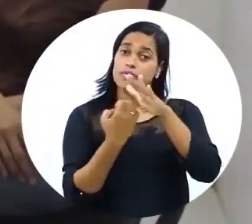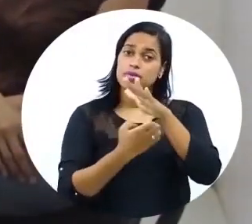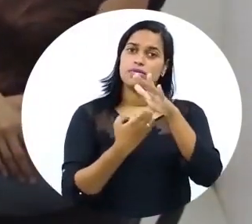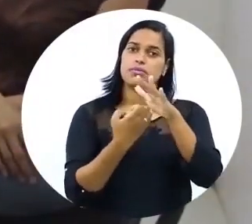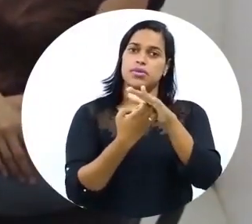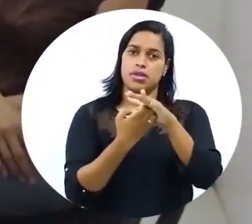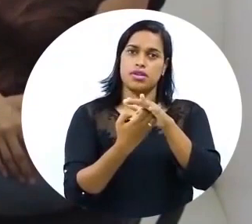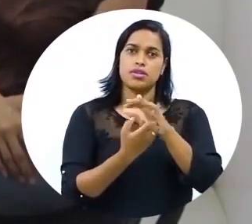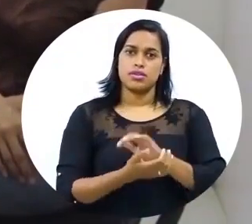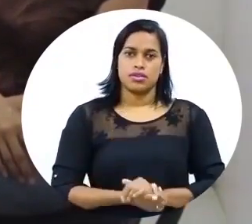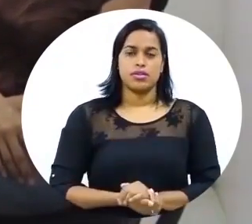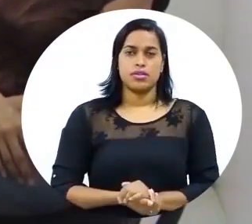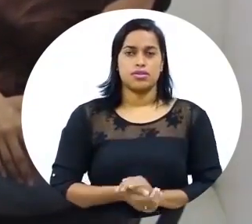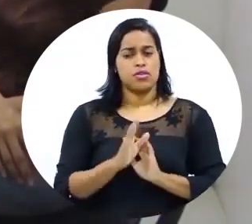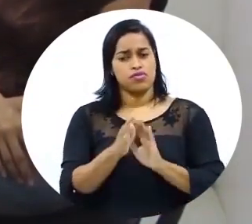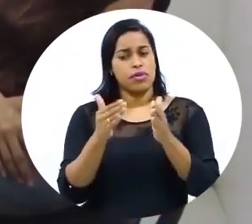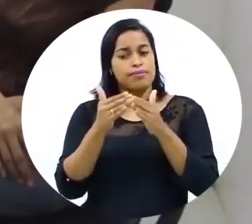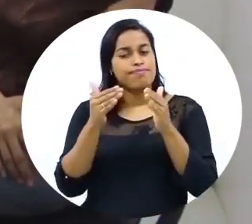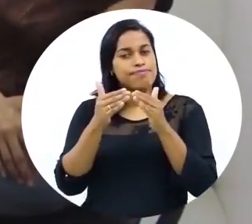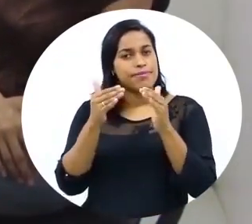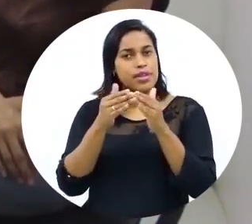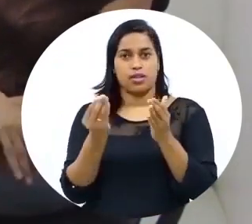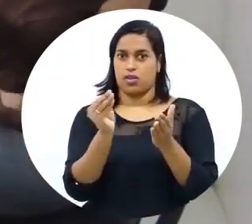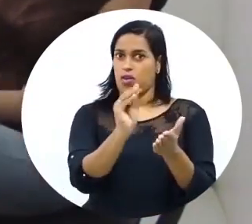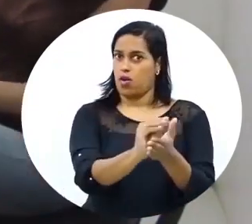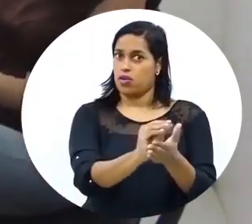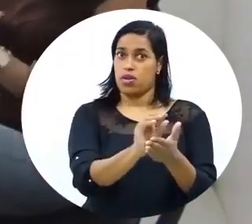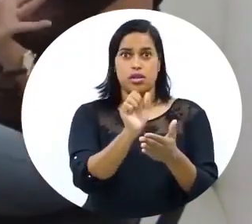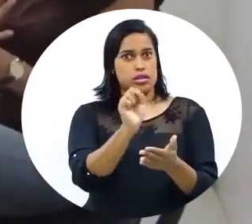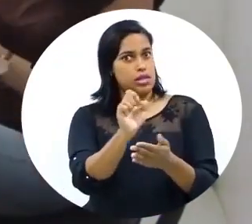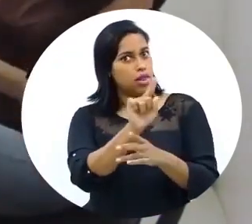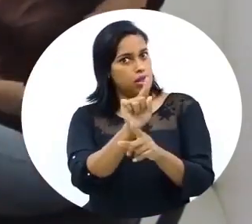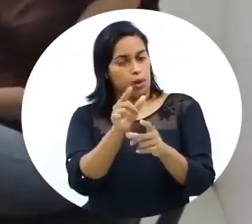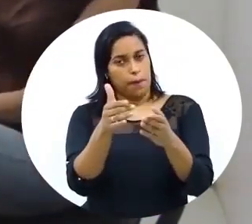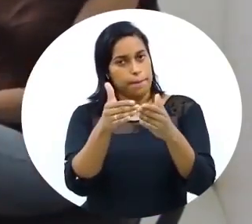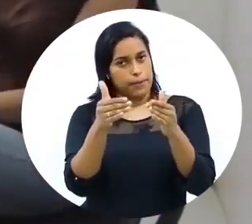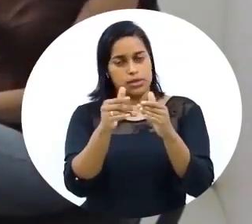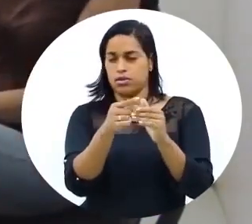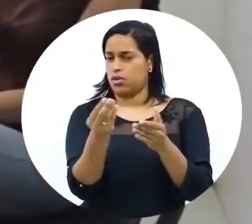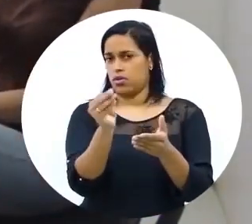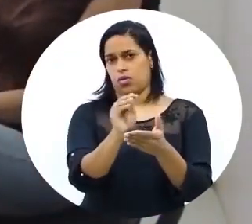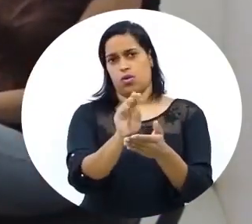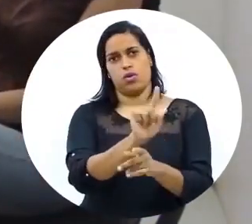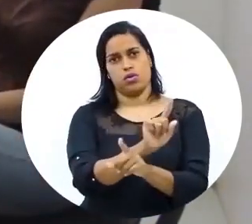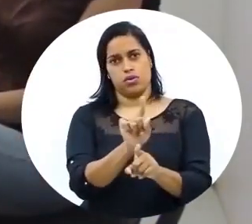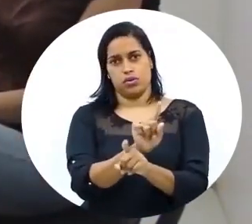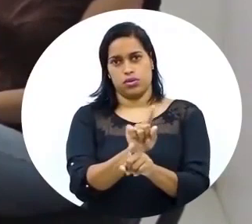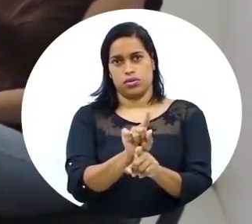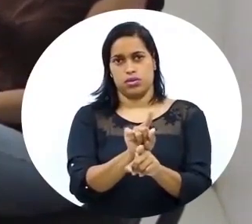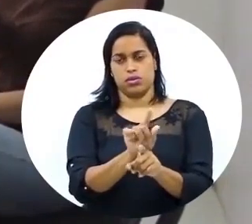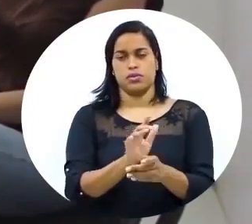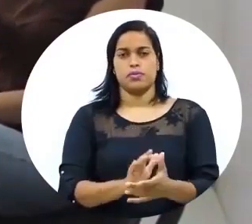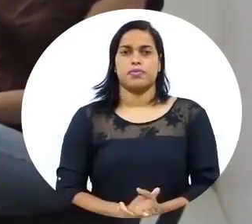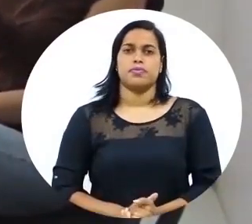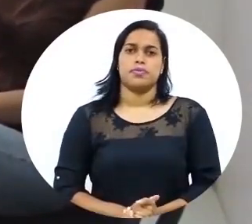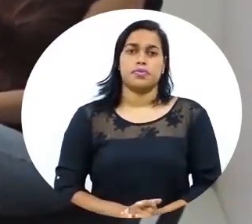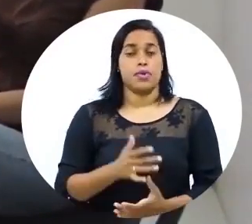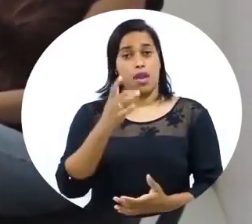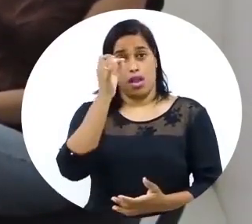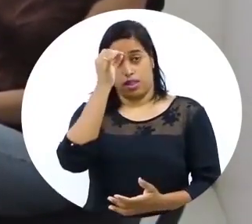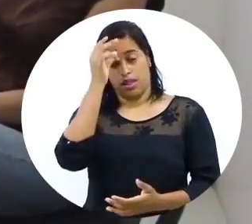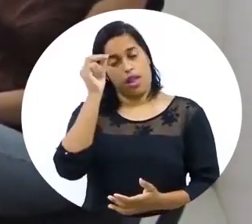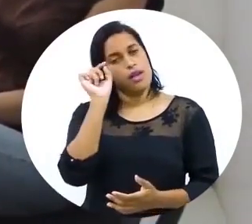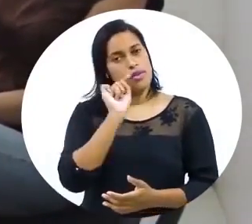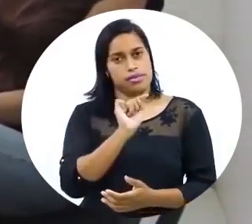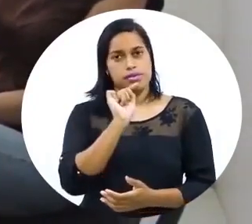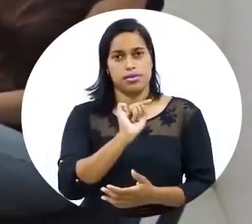exato. Se a empresa já solicita, coloca. Mas se não solicita, não coloca. não faça além do que estão pedindo. Isso. A ideia seria